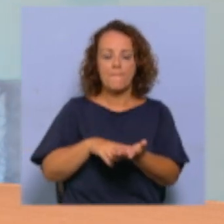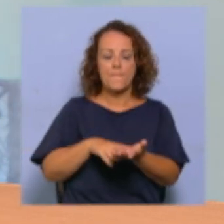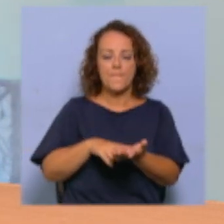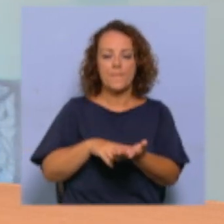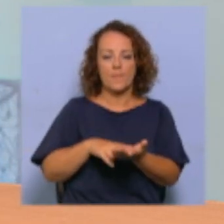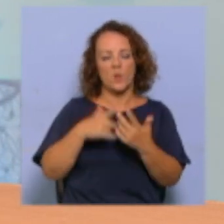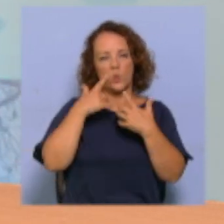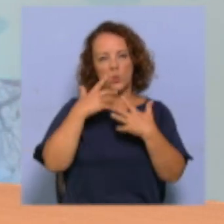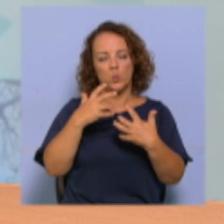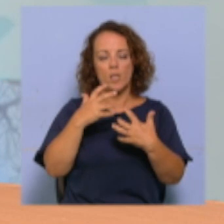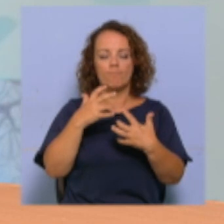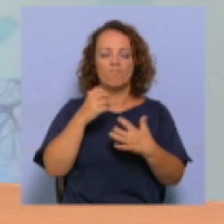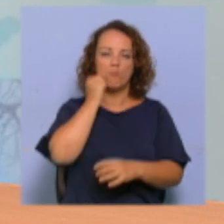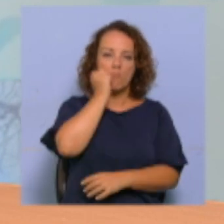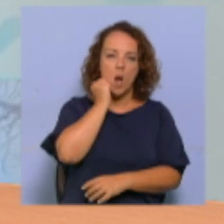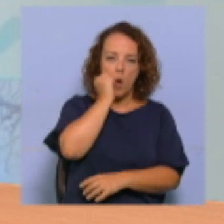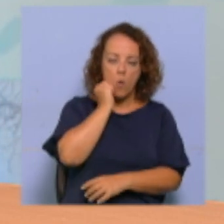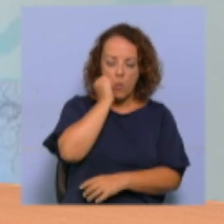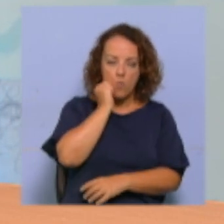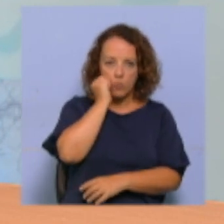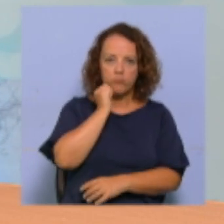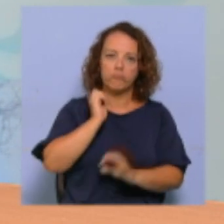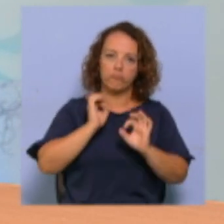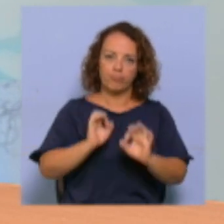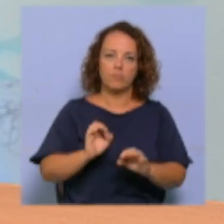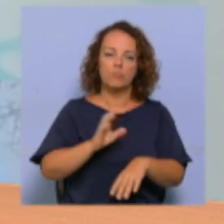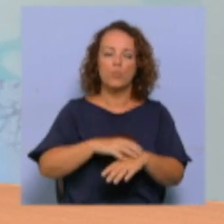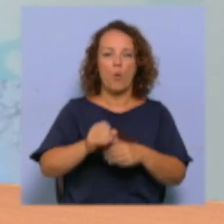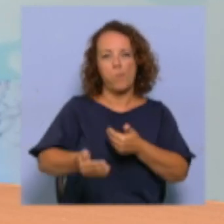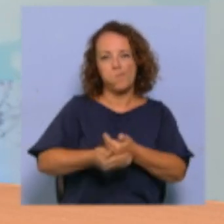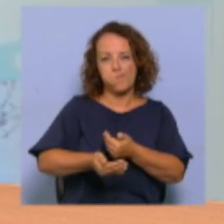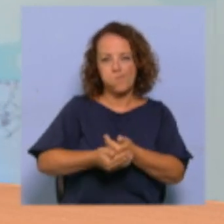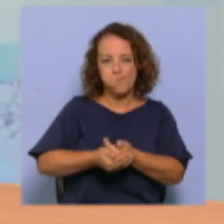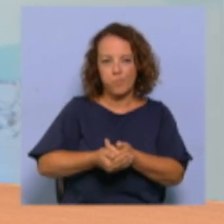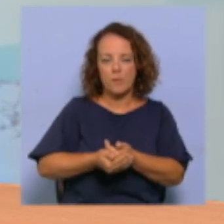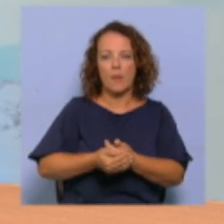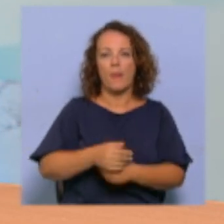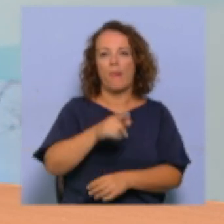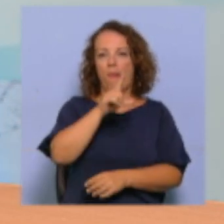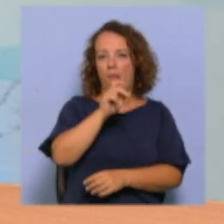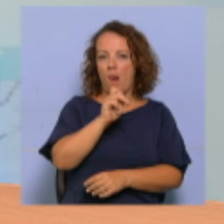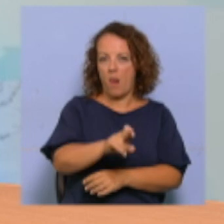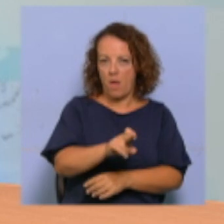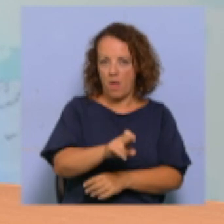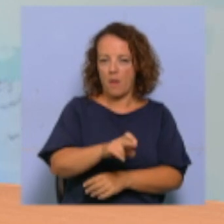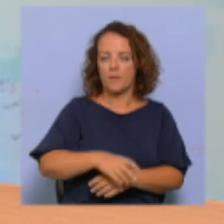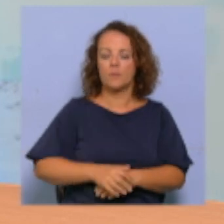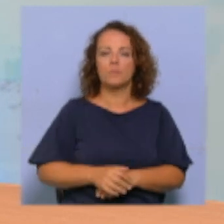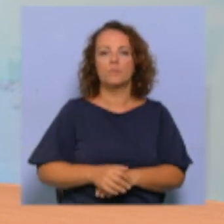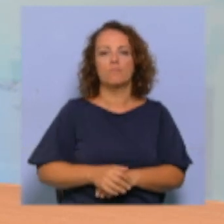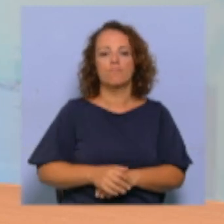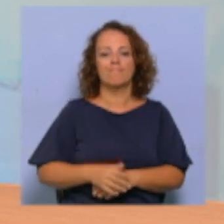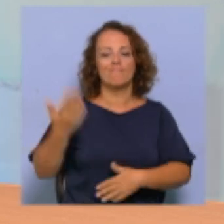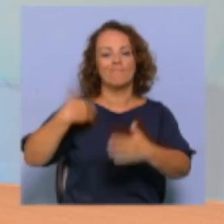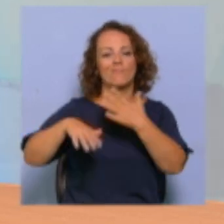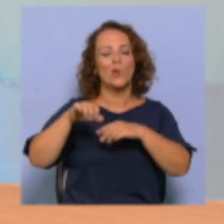particularmente trágicas nesta situação é a questão dos idosos e dos lares. Tínhamos uma sociedade que